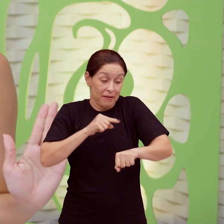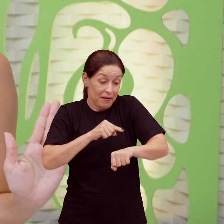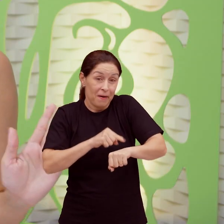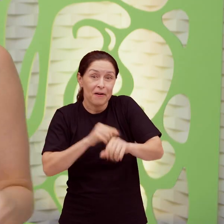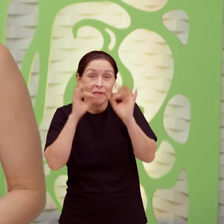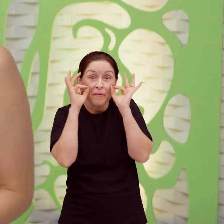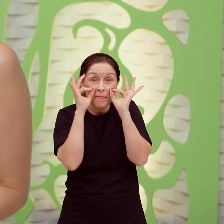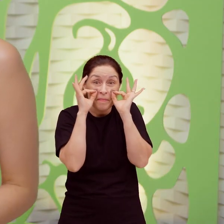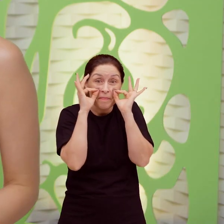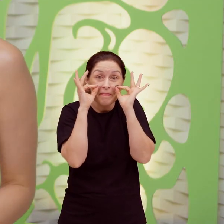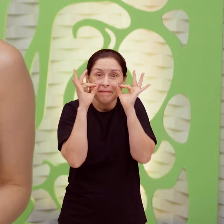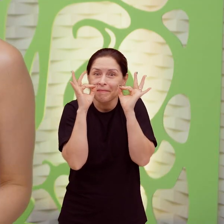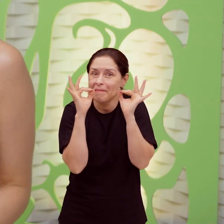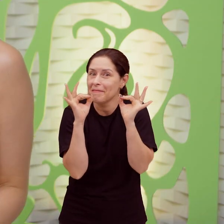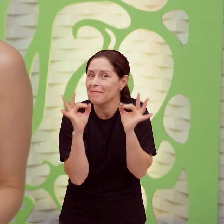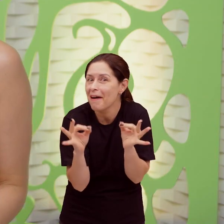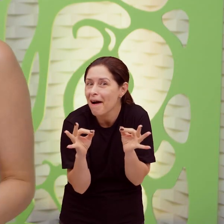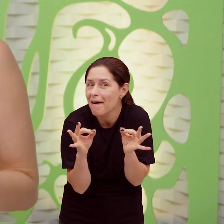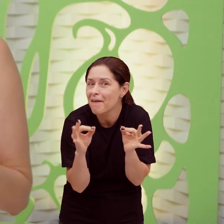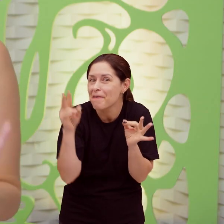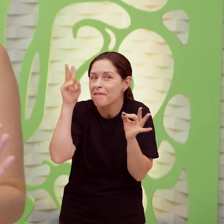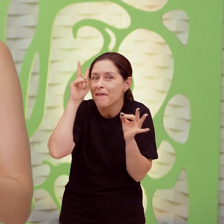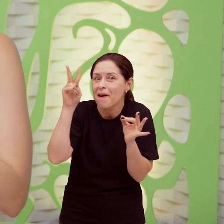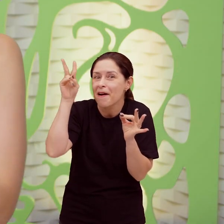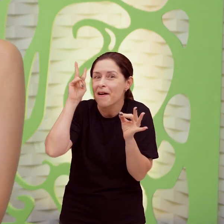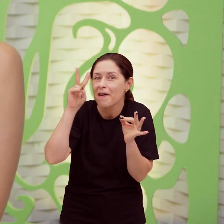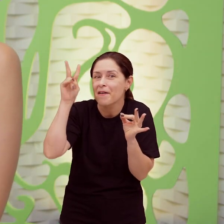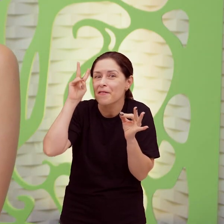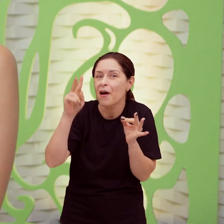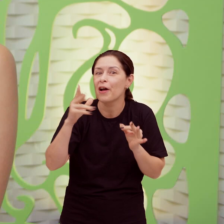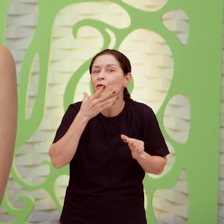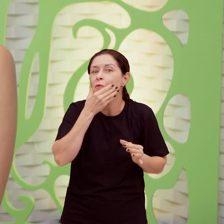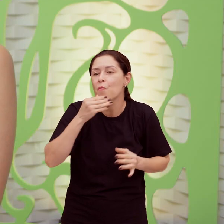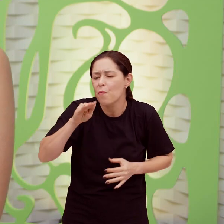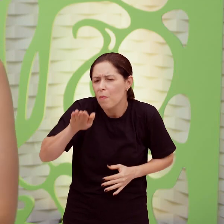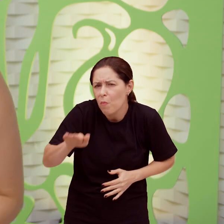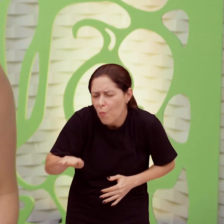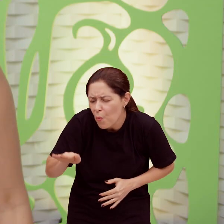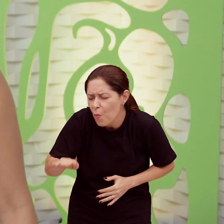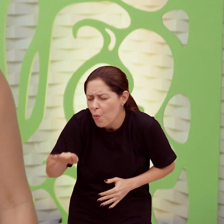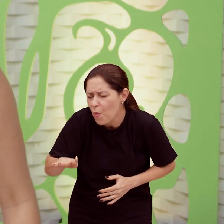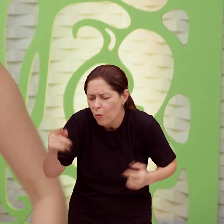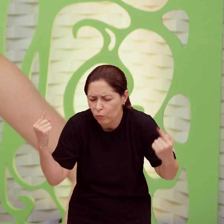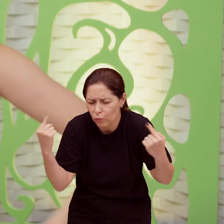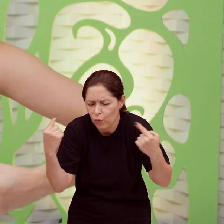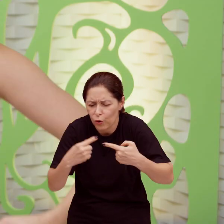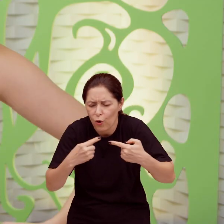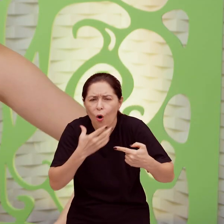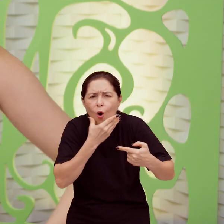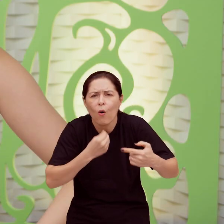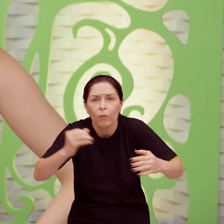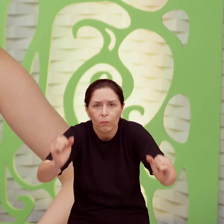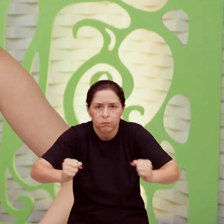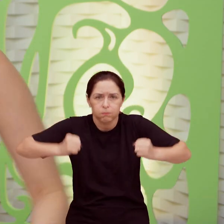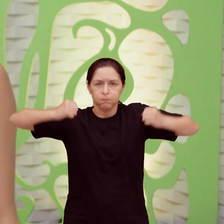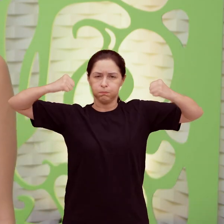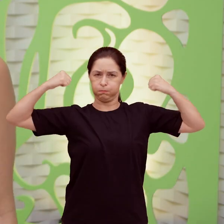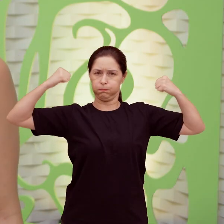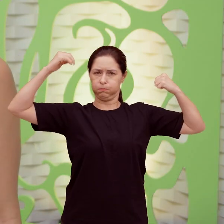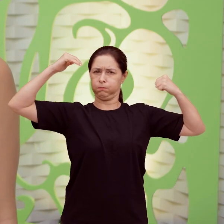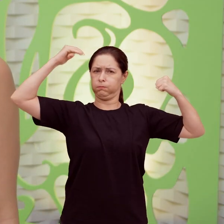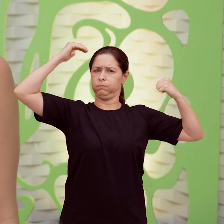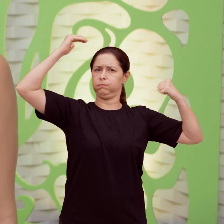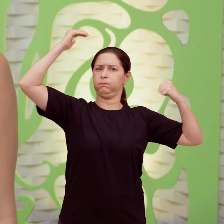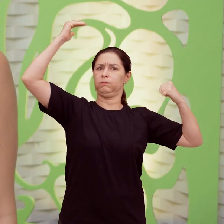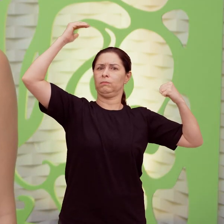bastante atenção, porque a gente vai contar a história de um rapaz bem pequenininho que enfrentou um rapaz bem grandão. Você já